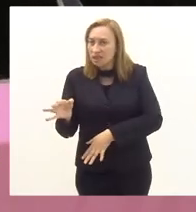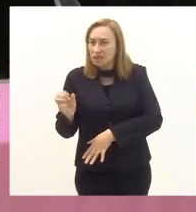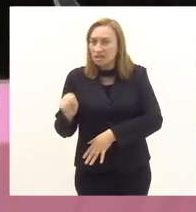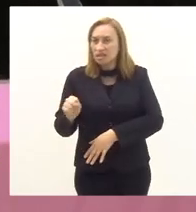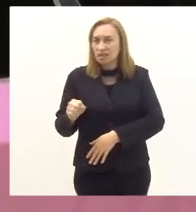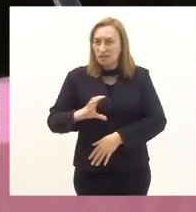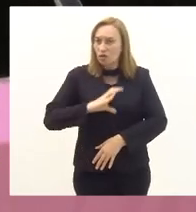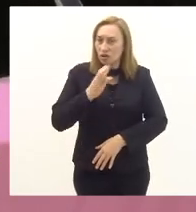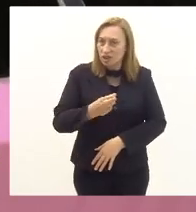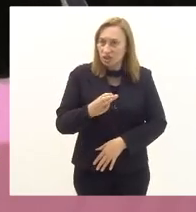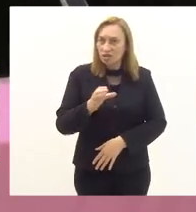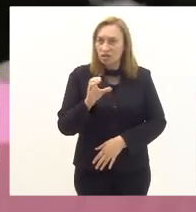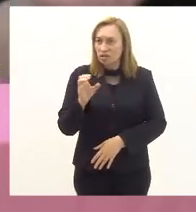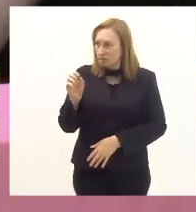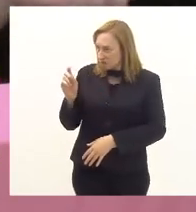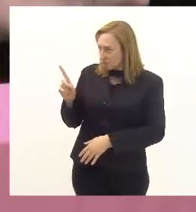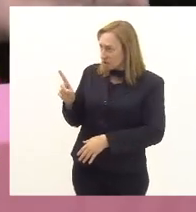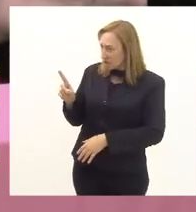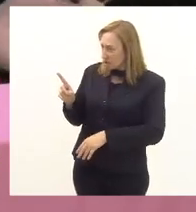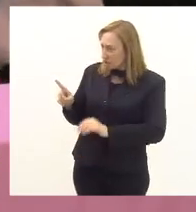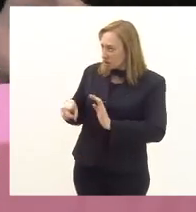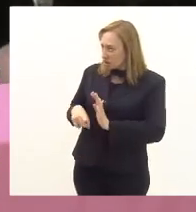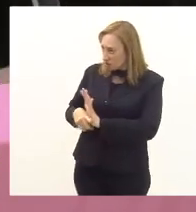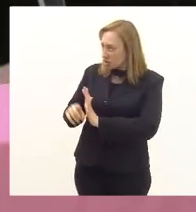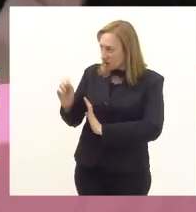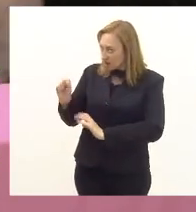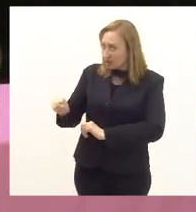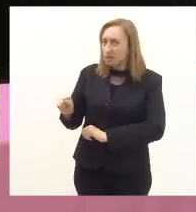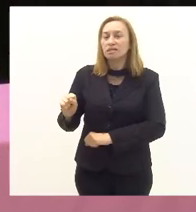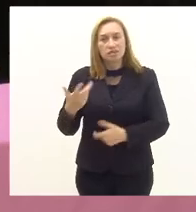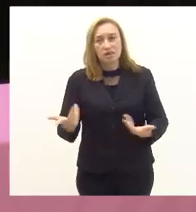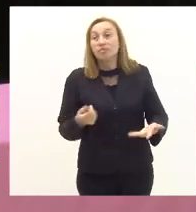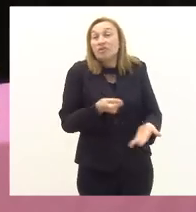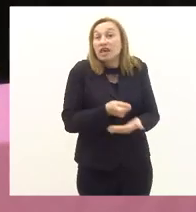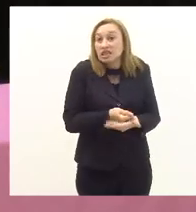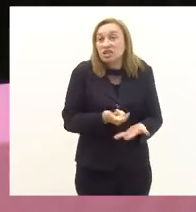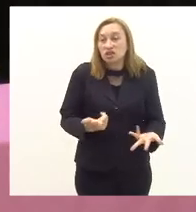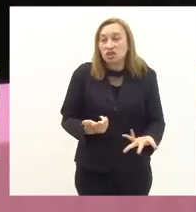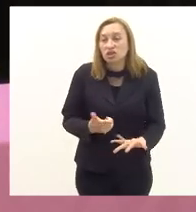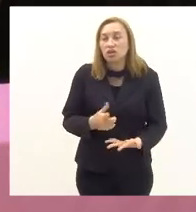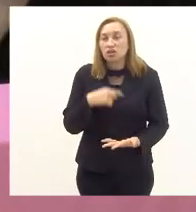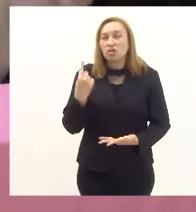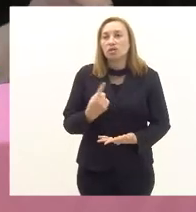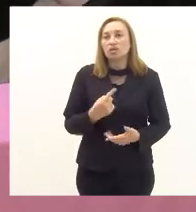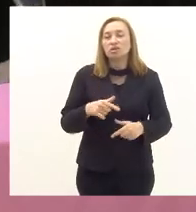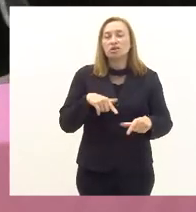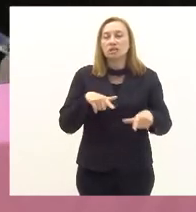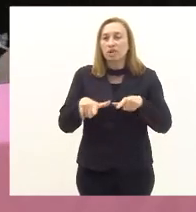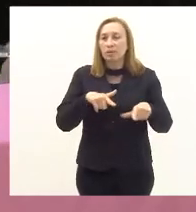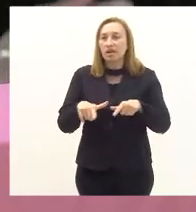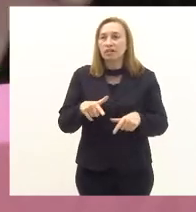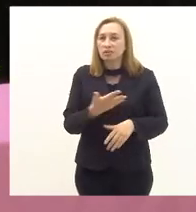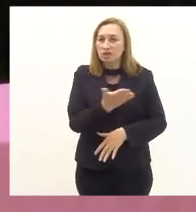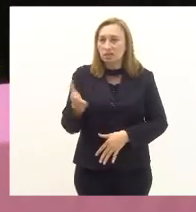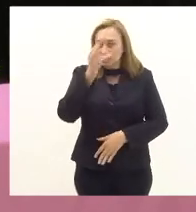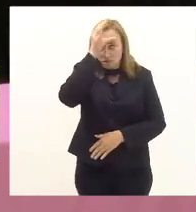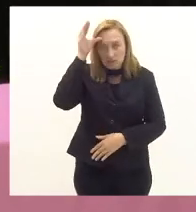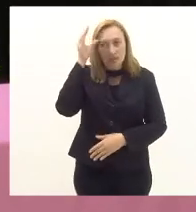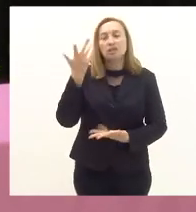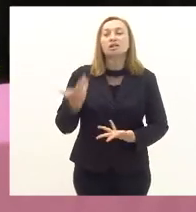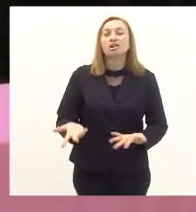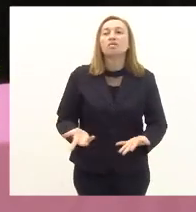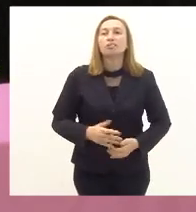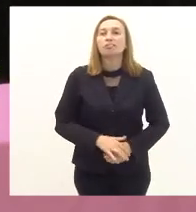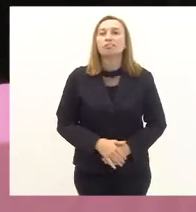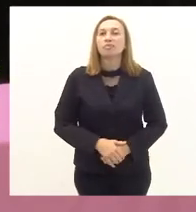porque ela é corajosa, foi bem atendida, não foi? Foi. Tem que exigir, porque nós somos prestadores de serviço, vocês são os clientes. Então,